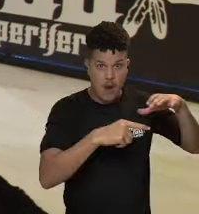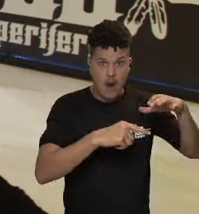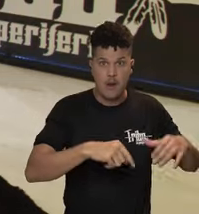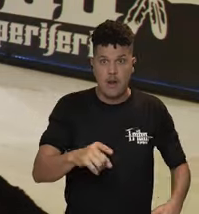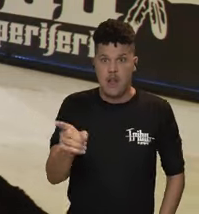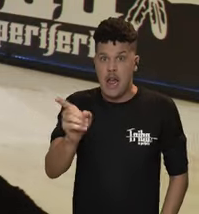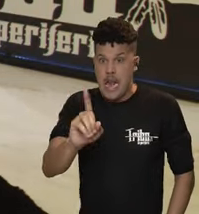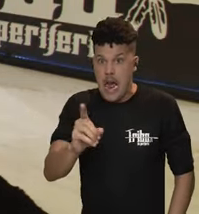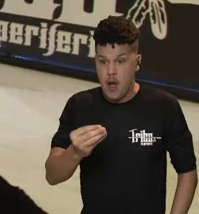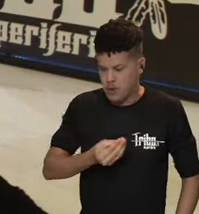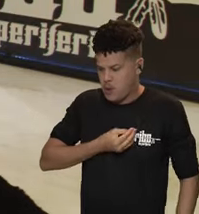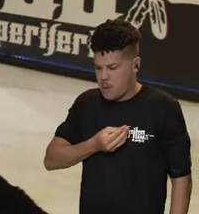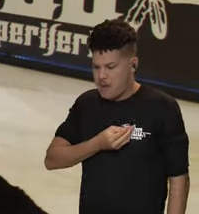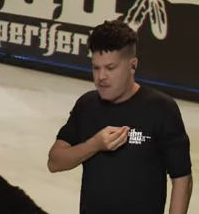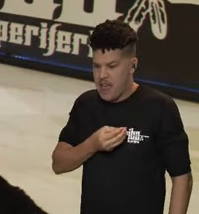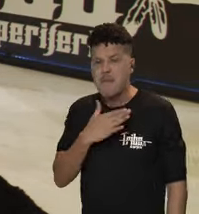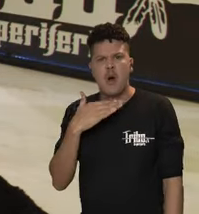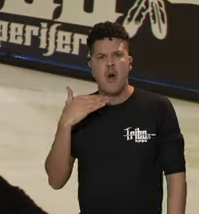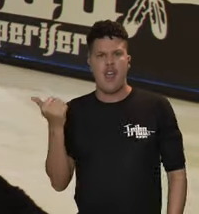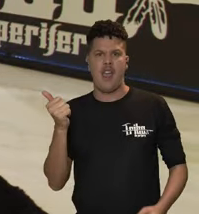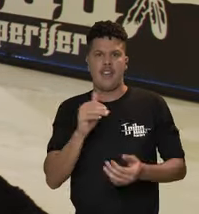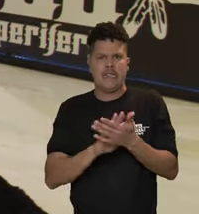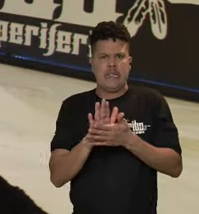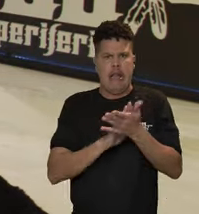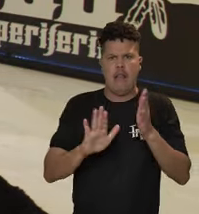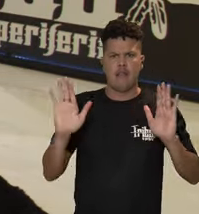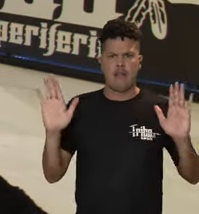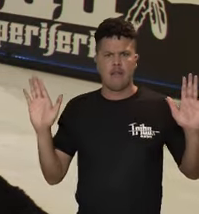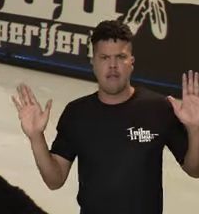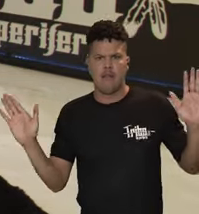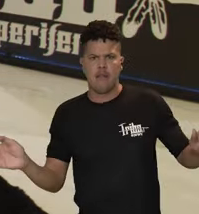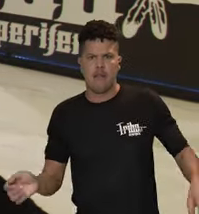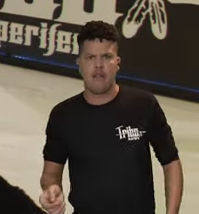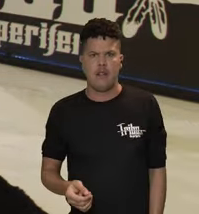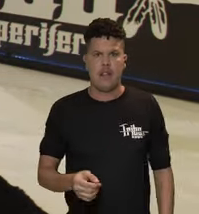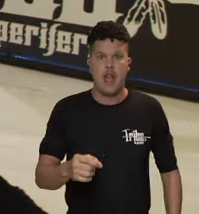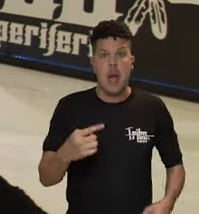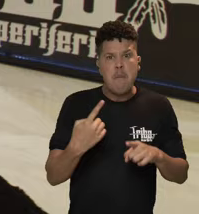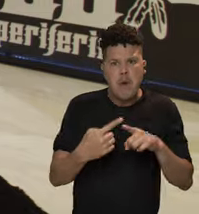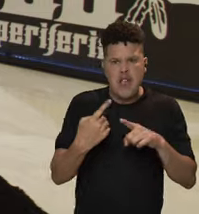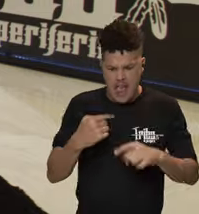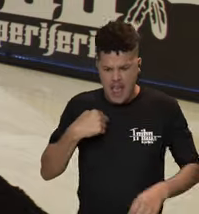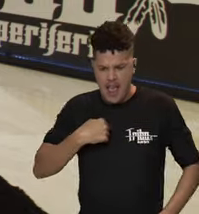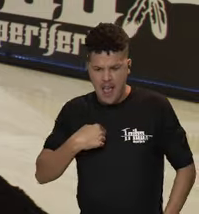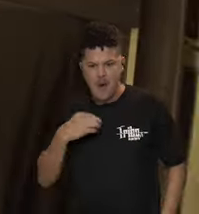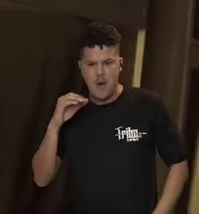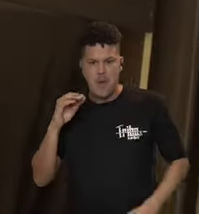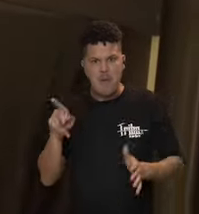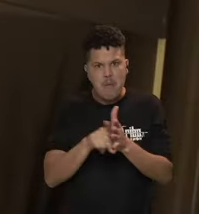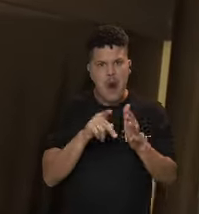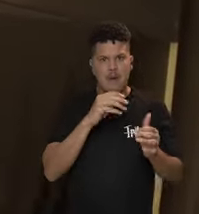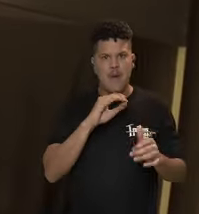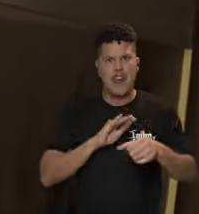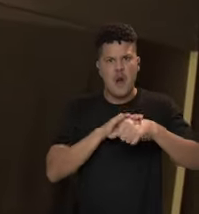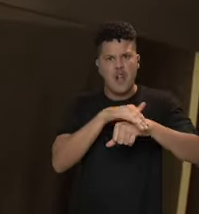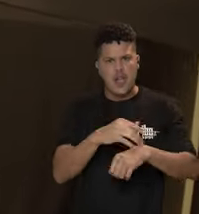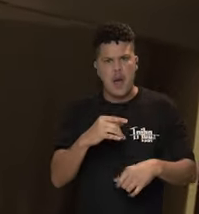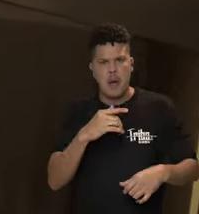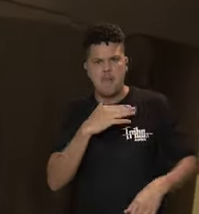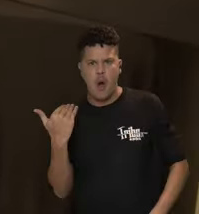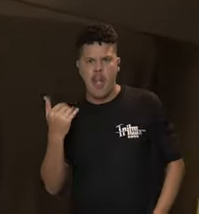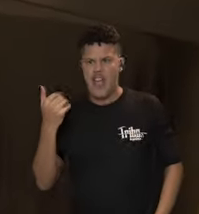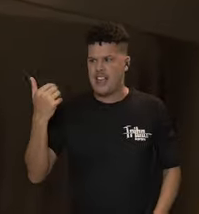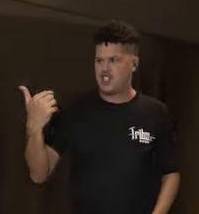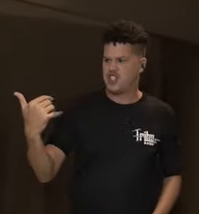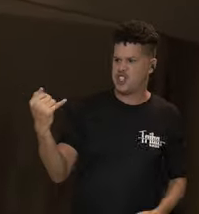Não vim sobreviver pra morrer sem nenhum sentido. Não, não, não. Não é porque que eu sou da noite do rolê que vou morrer de tiro. Mas é claro, claro que não.